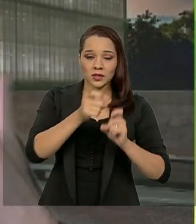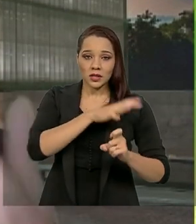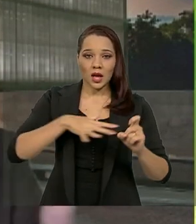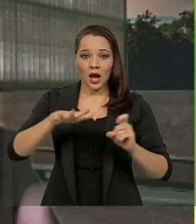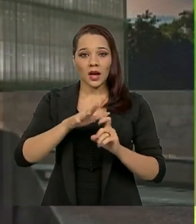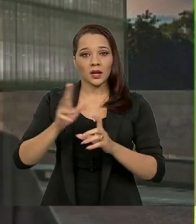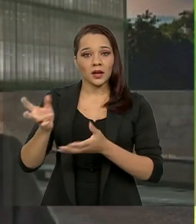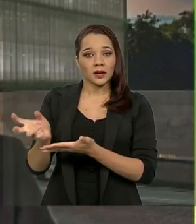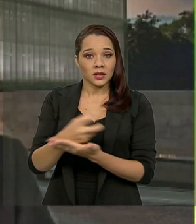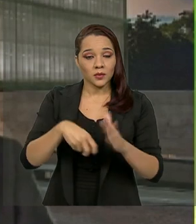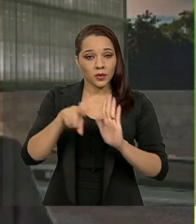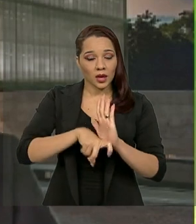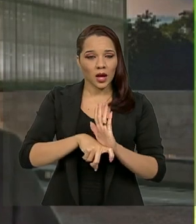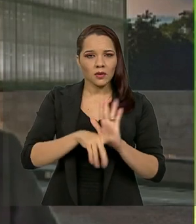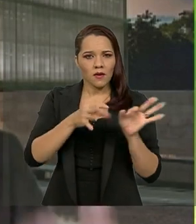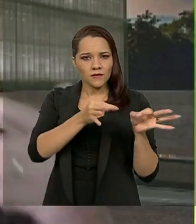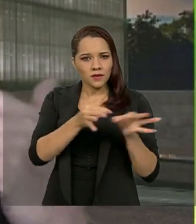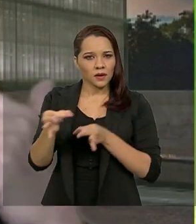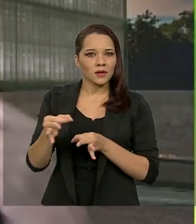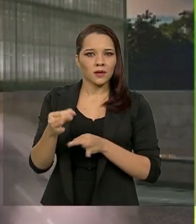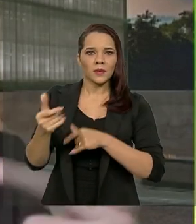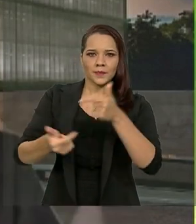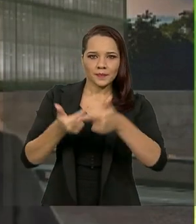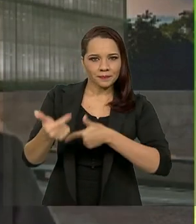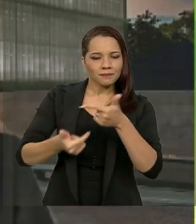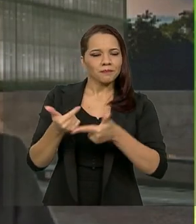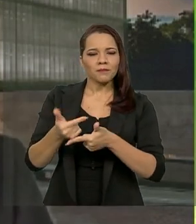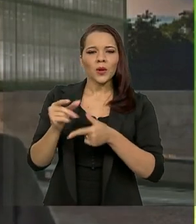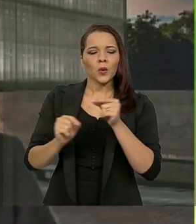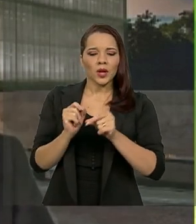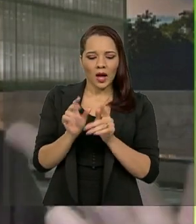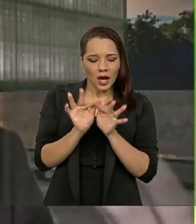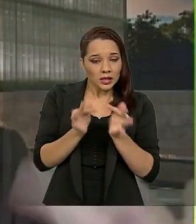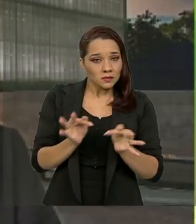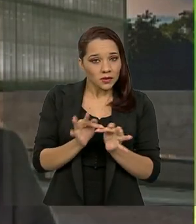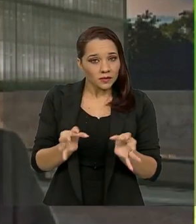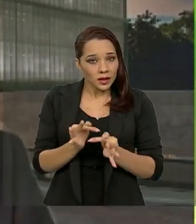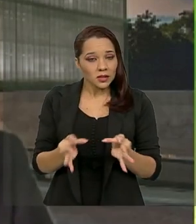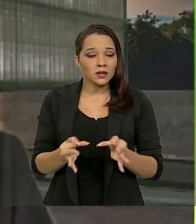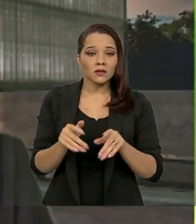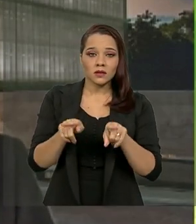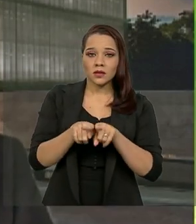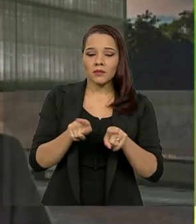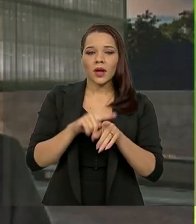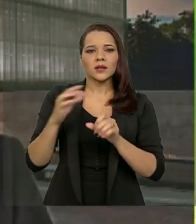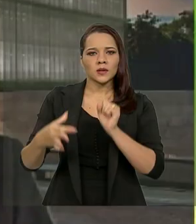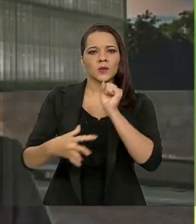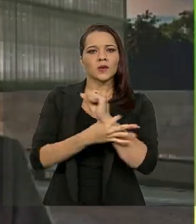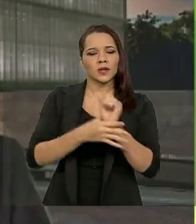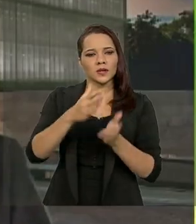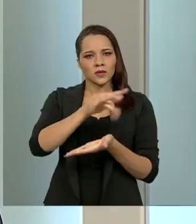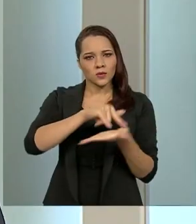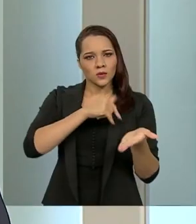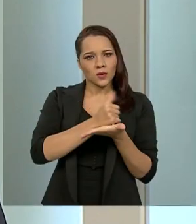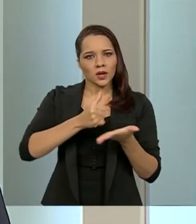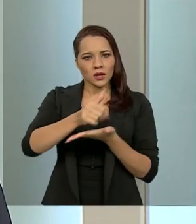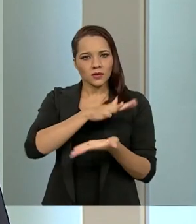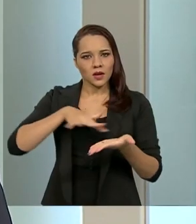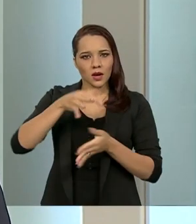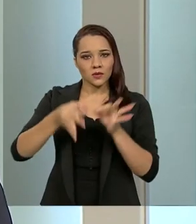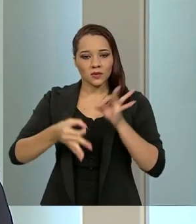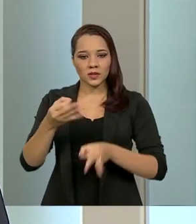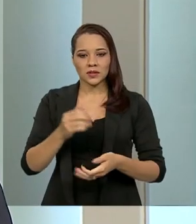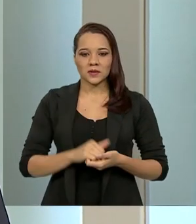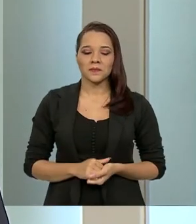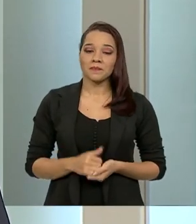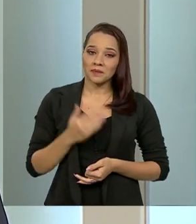reforma adequada, trabalhando a simplificação e a segurança jurídica. E aqui no